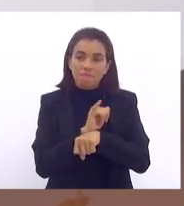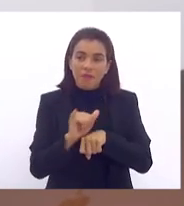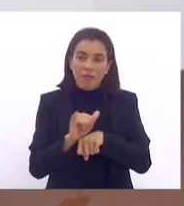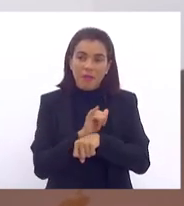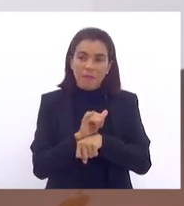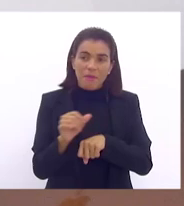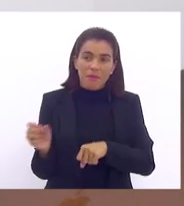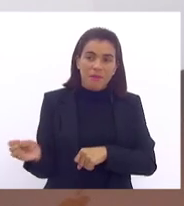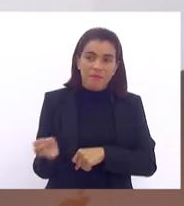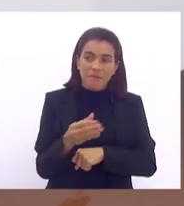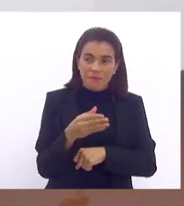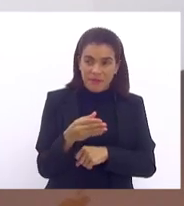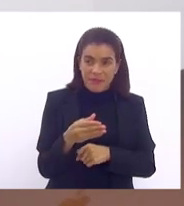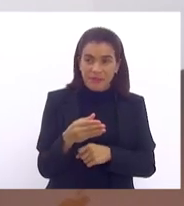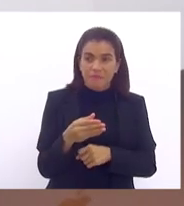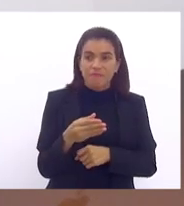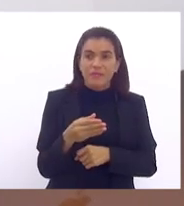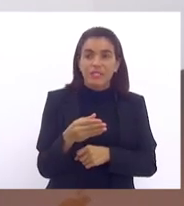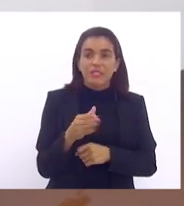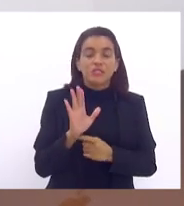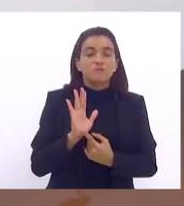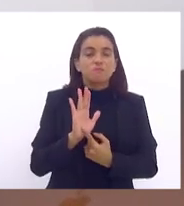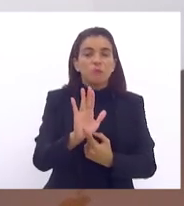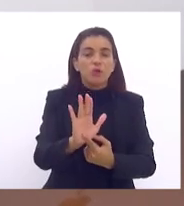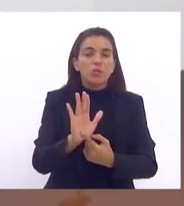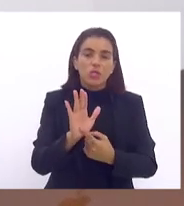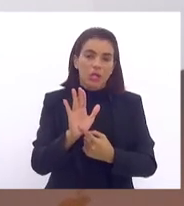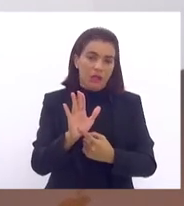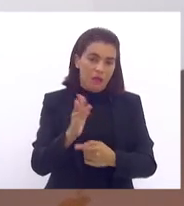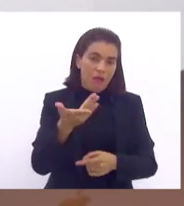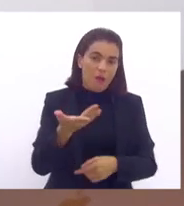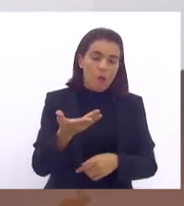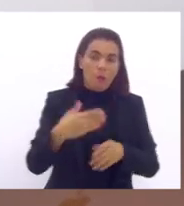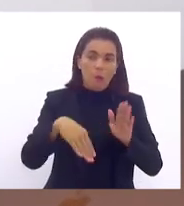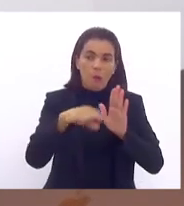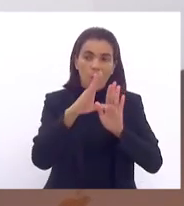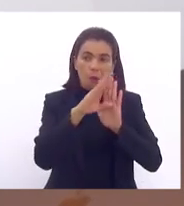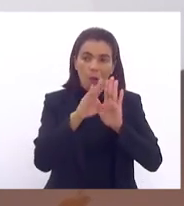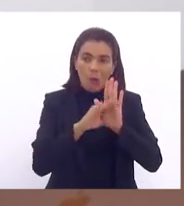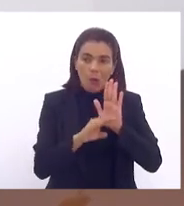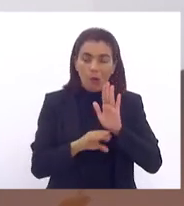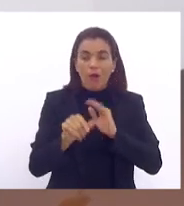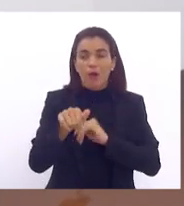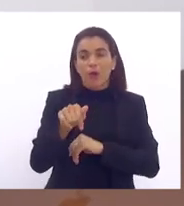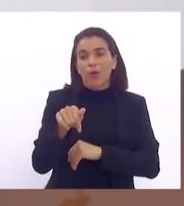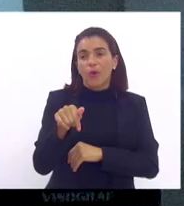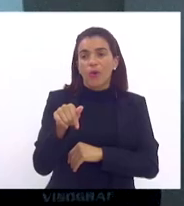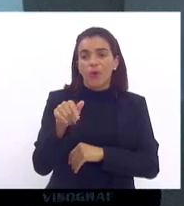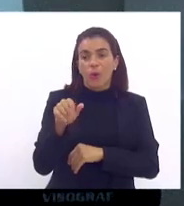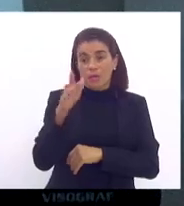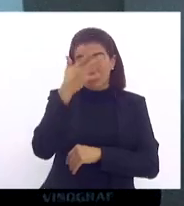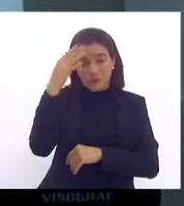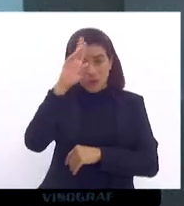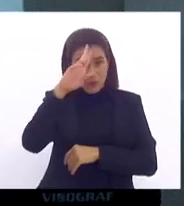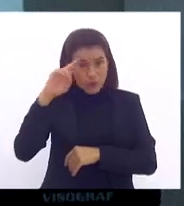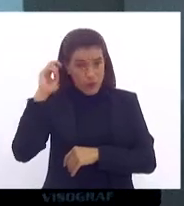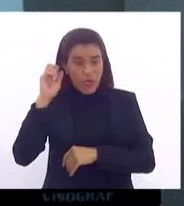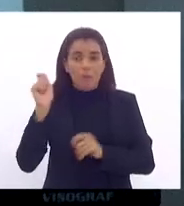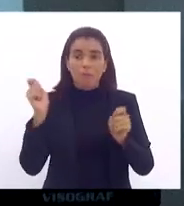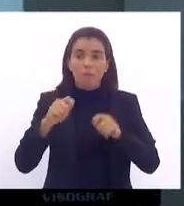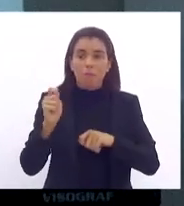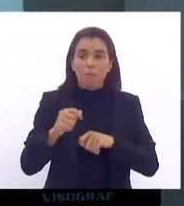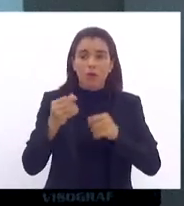recém-lançada de sinalização de conteúdo né em que os usuários das redes sociais podem eh inserir